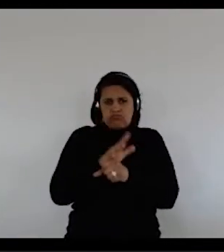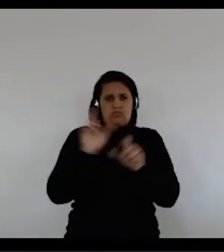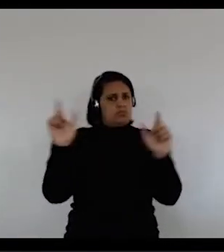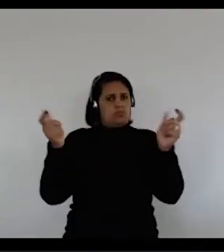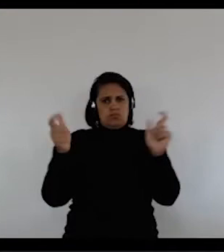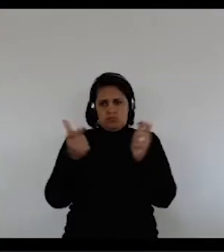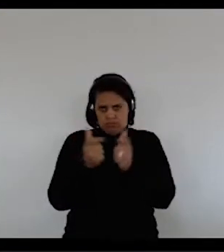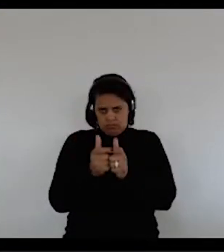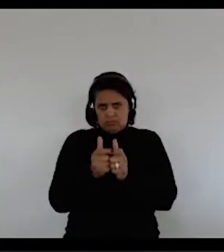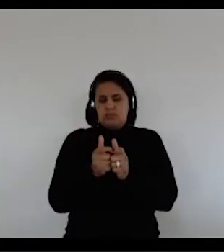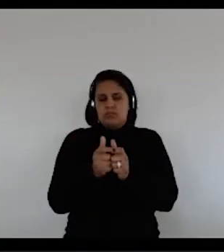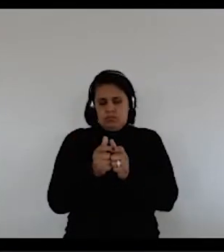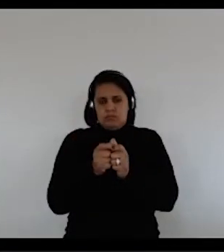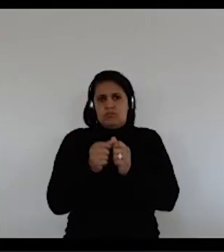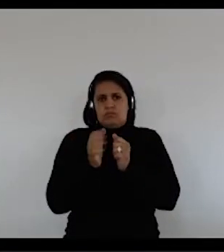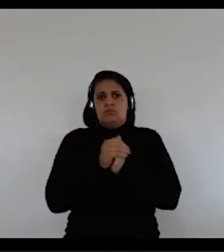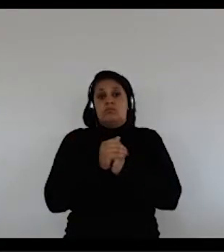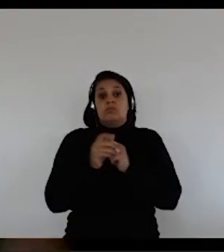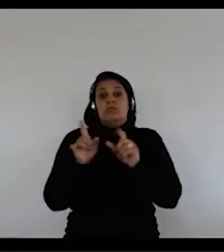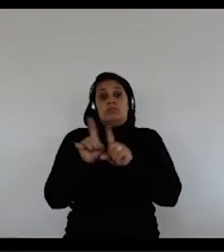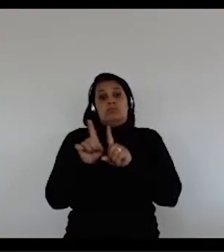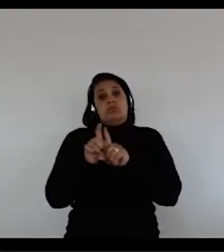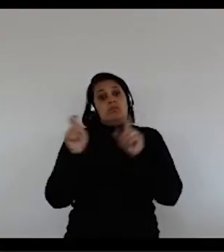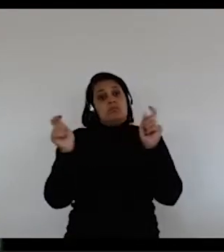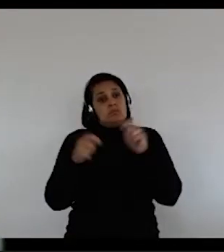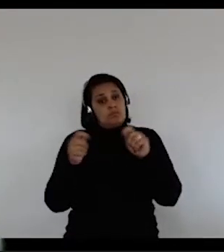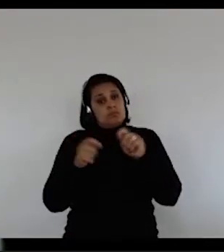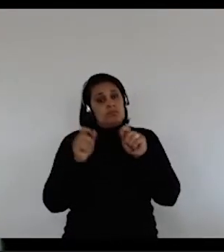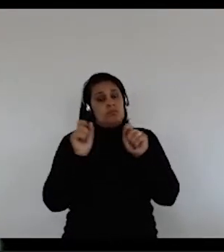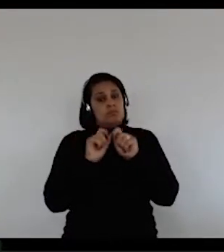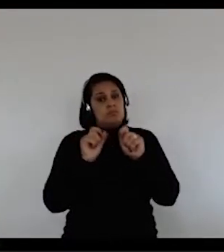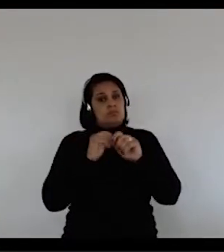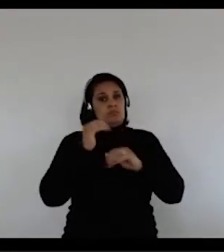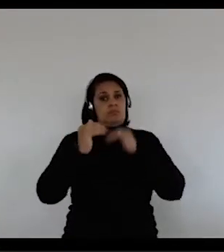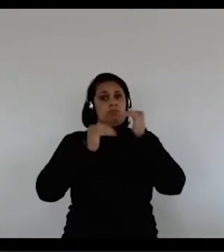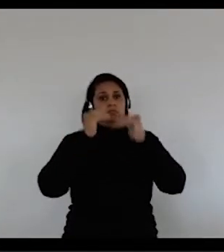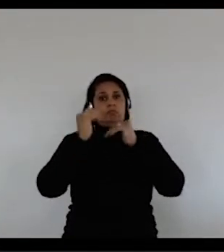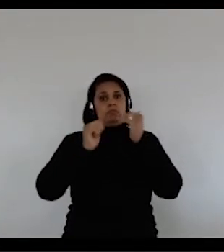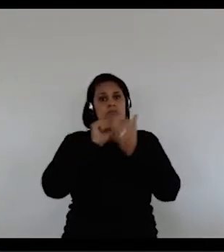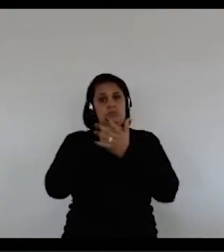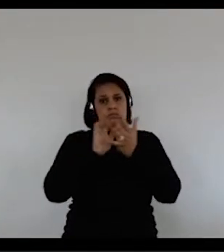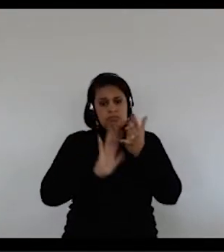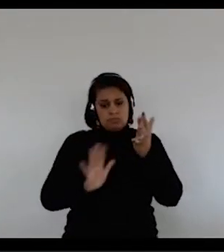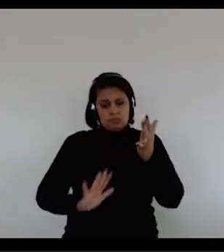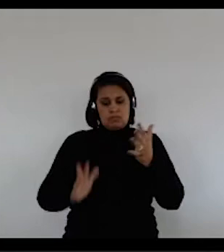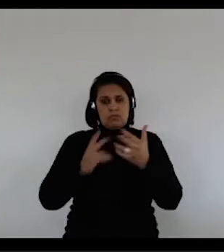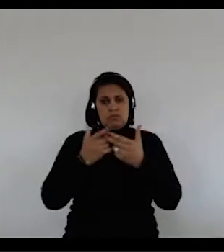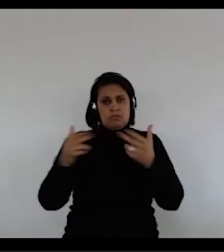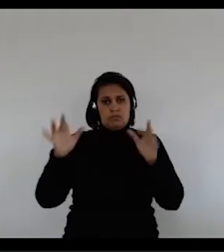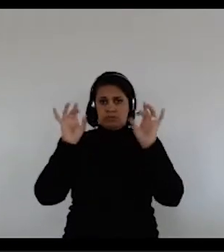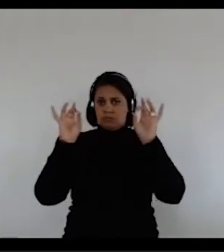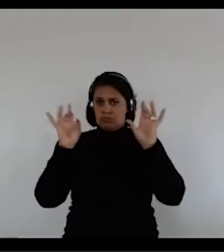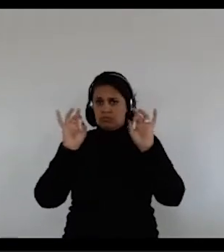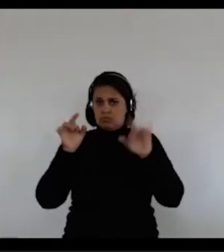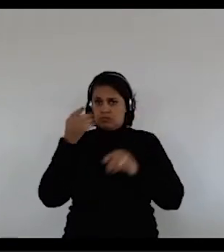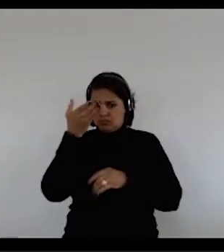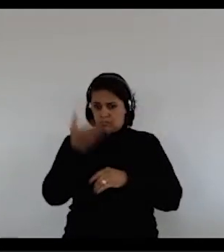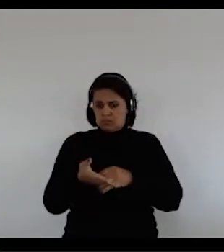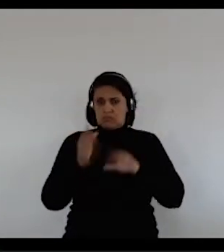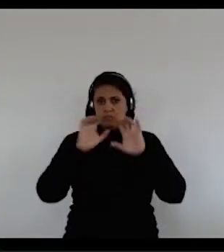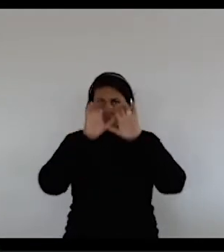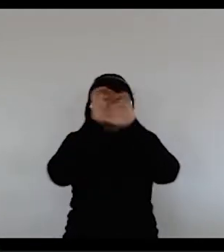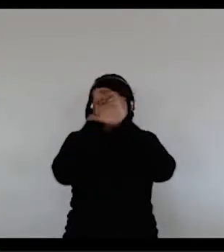e possa se desenvolver a atividade ordinária dos